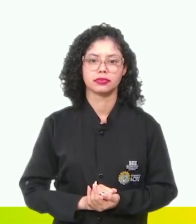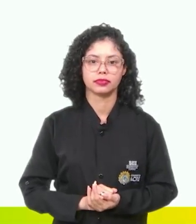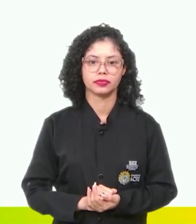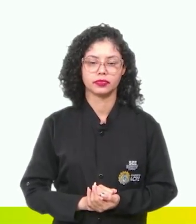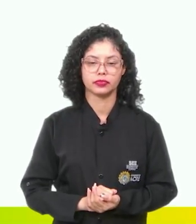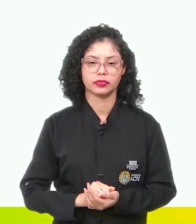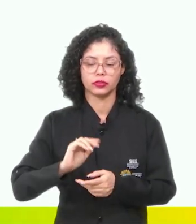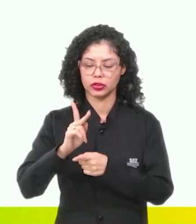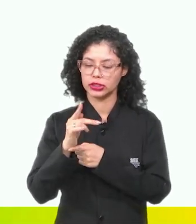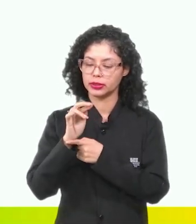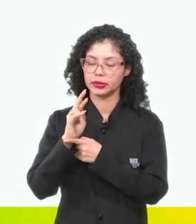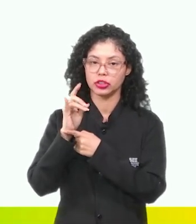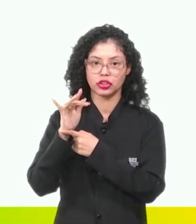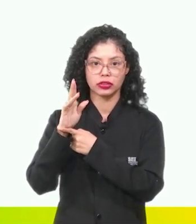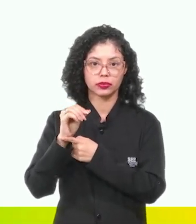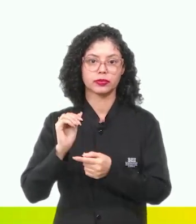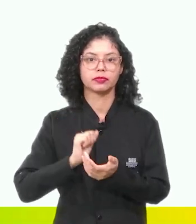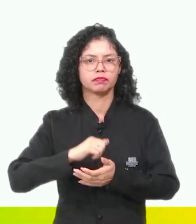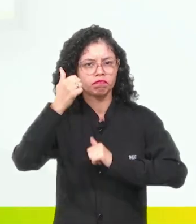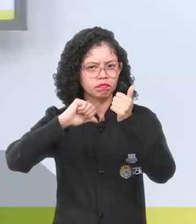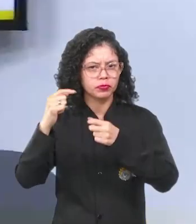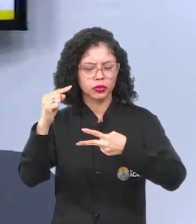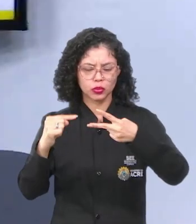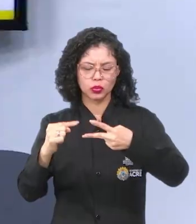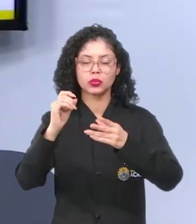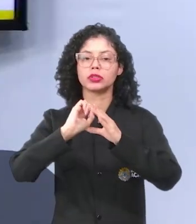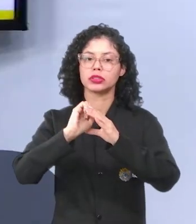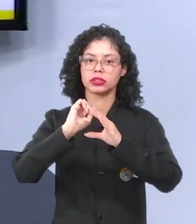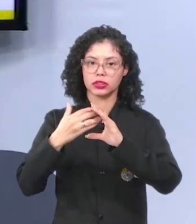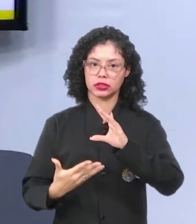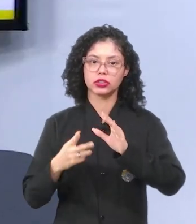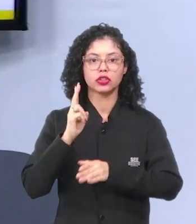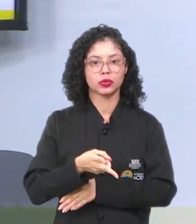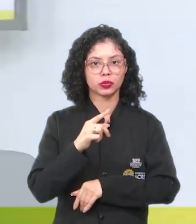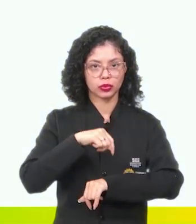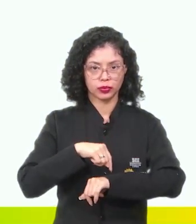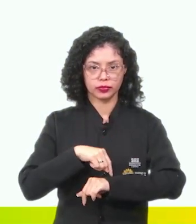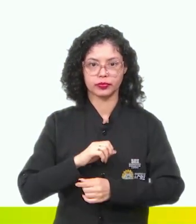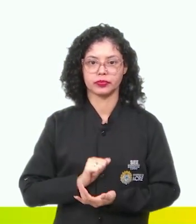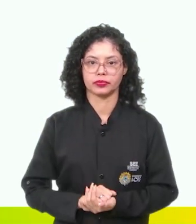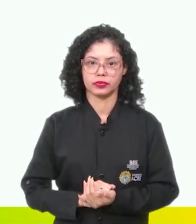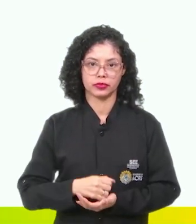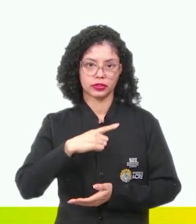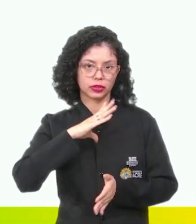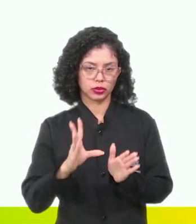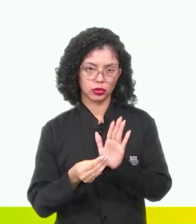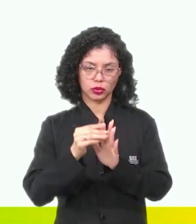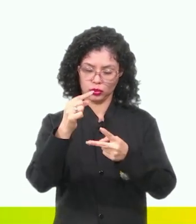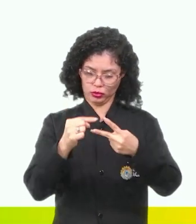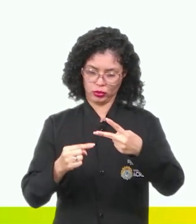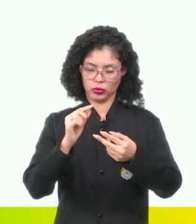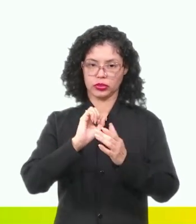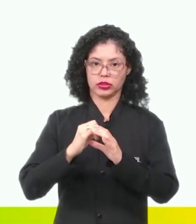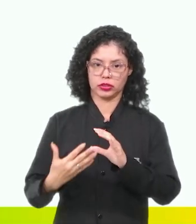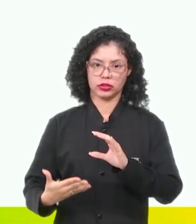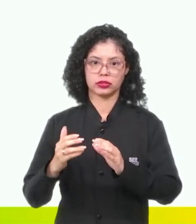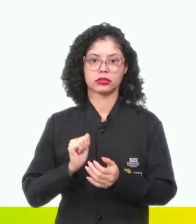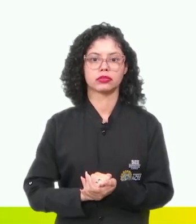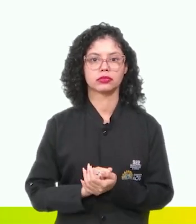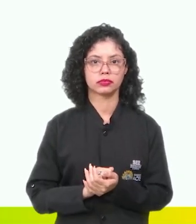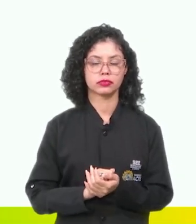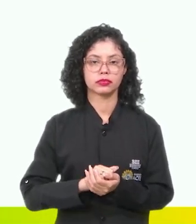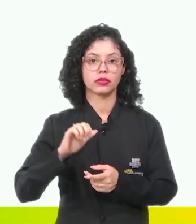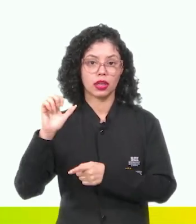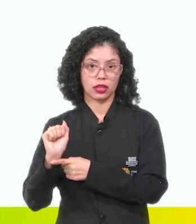de hibridismo, que são analisadas duas características ao mesmo tempo. Então aí, ó, coloquei duas características,